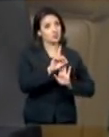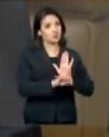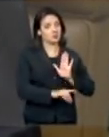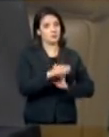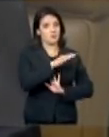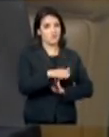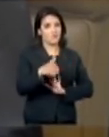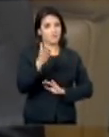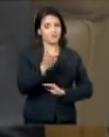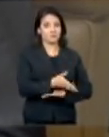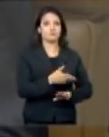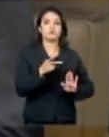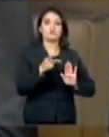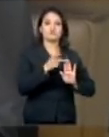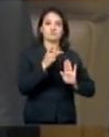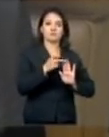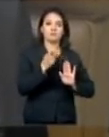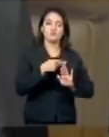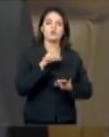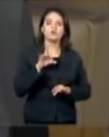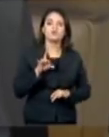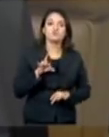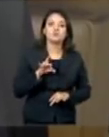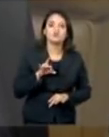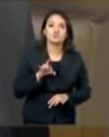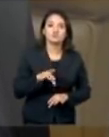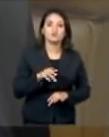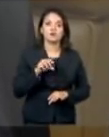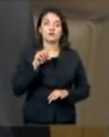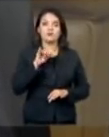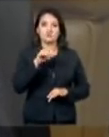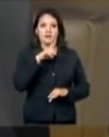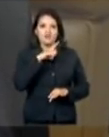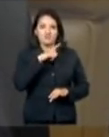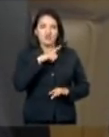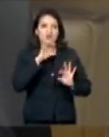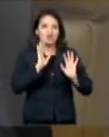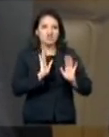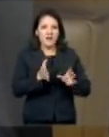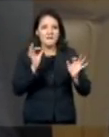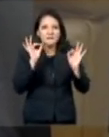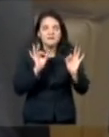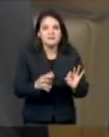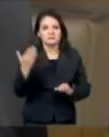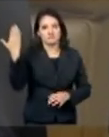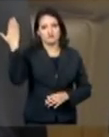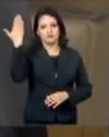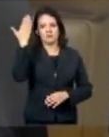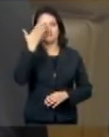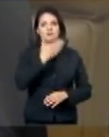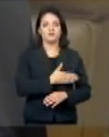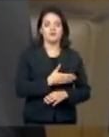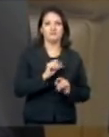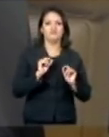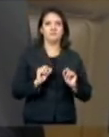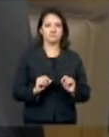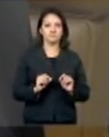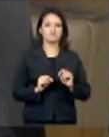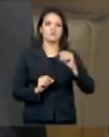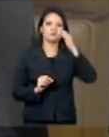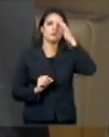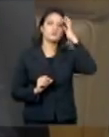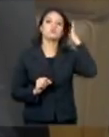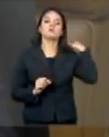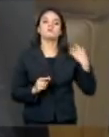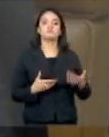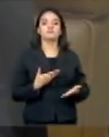administrativo apenas as medidas concretas concretas de impugnação a validade do